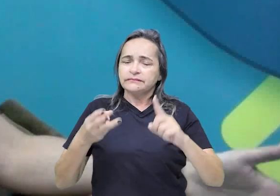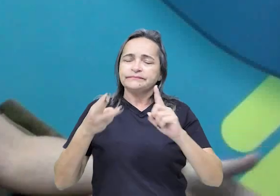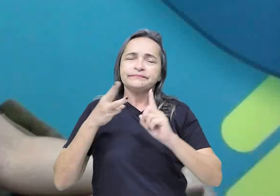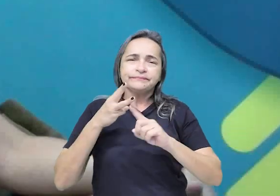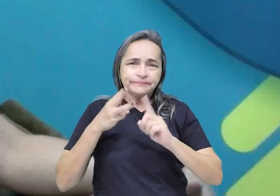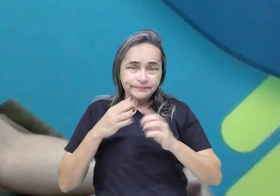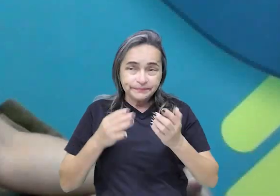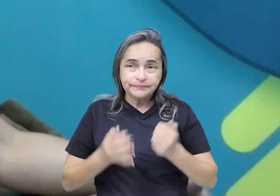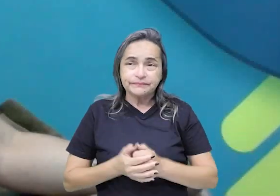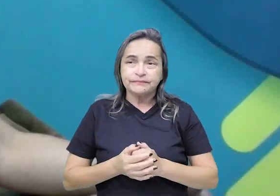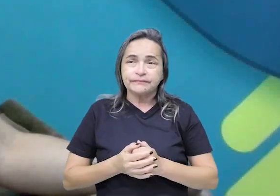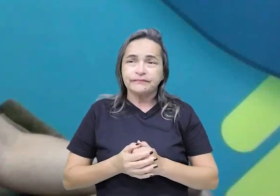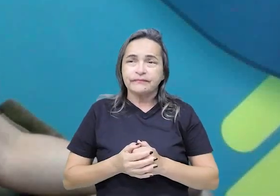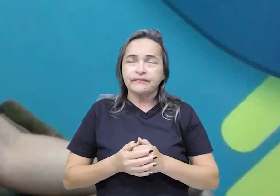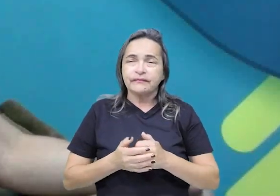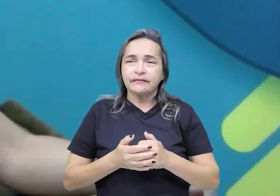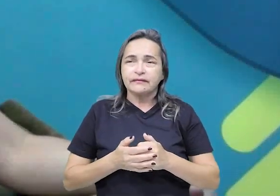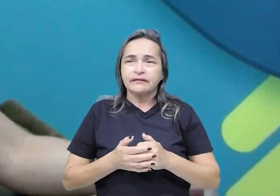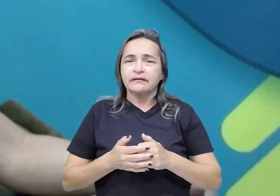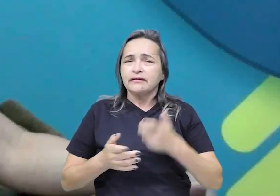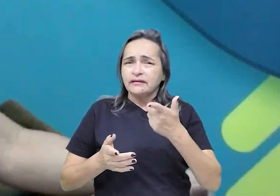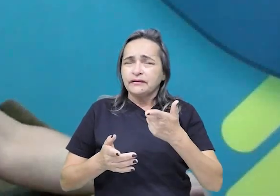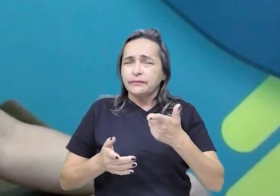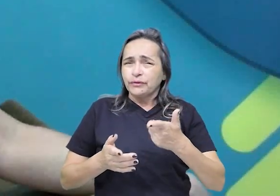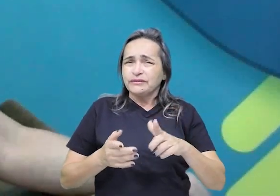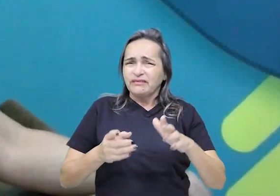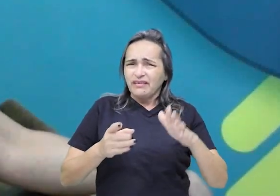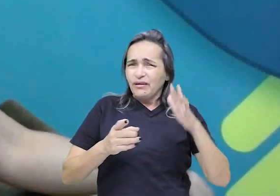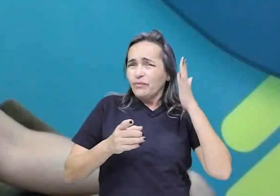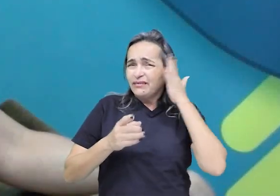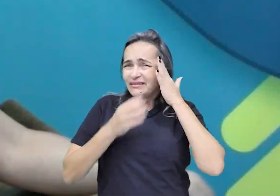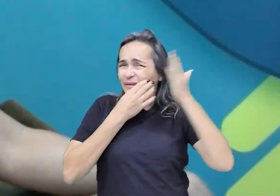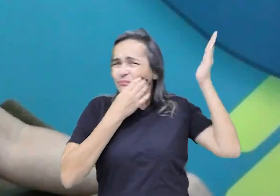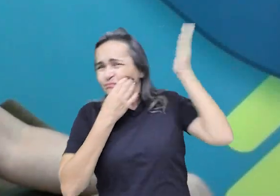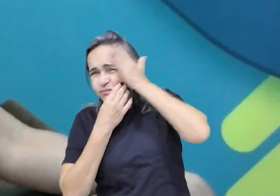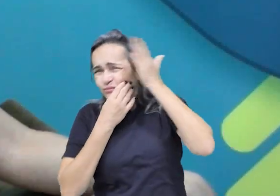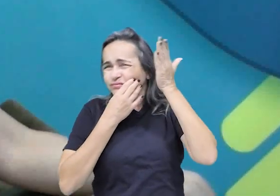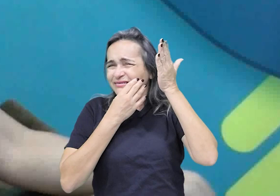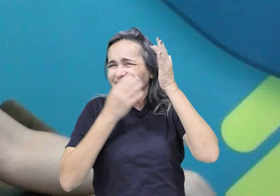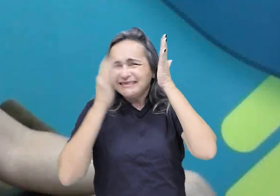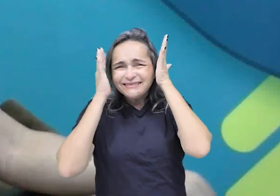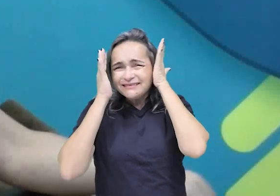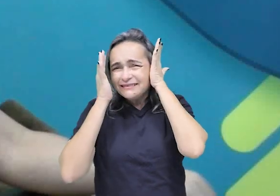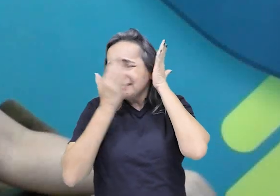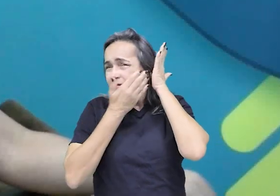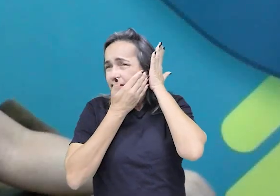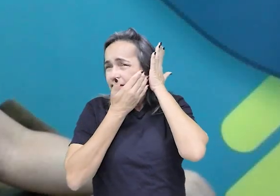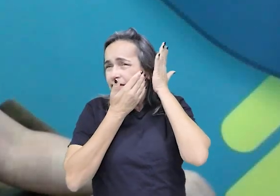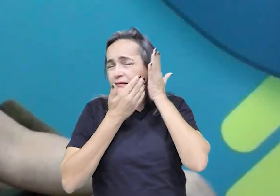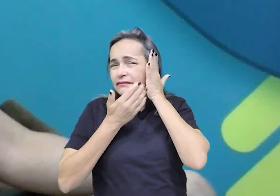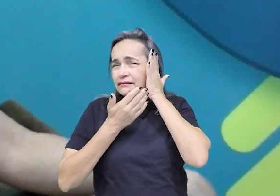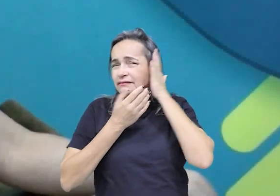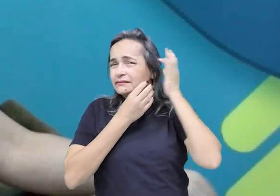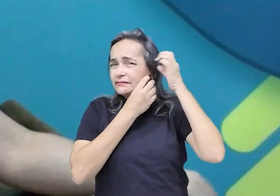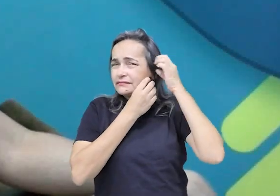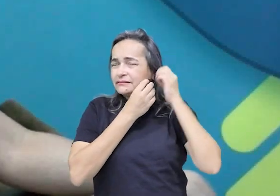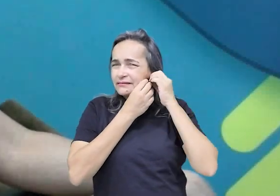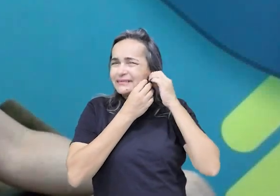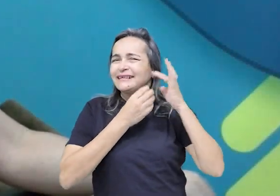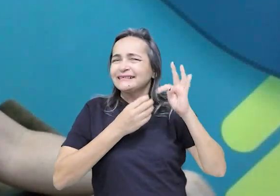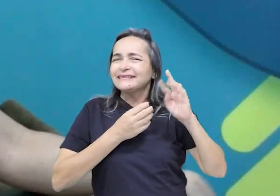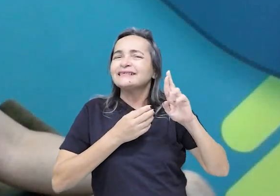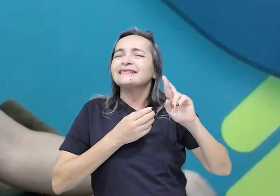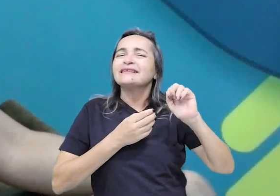os traumas. Uma pancada, né, nessa região, né, um TCE que a gente chama, que é um traumatismo